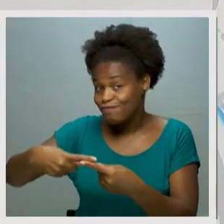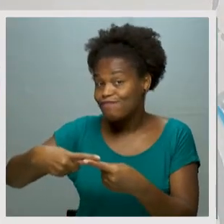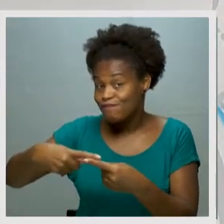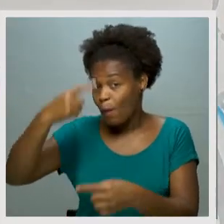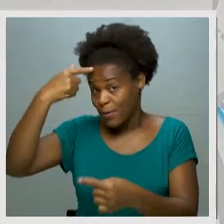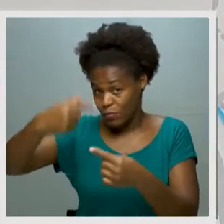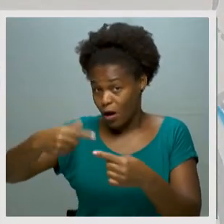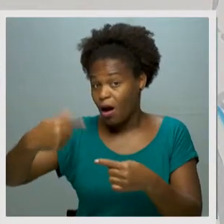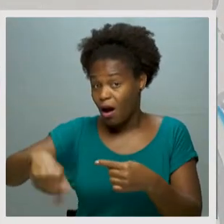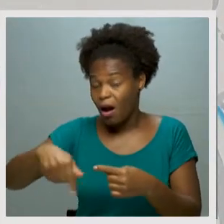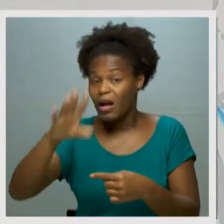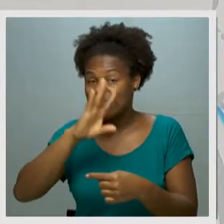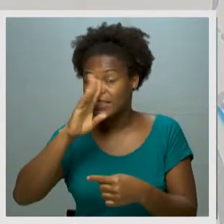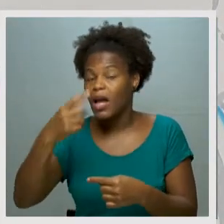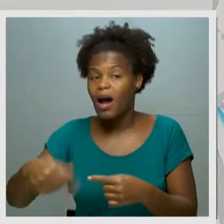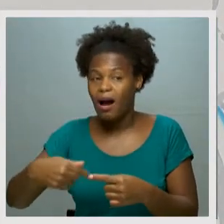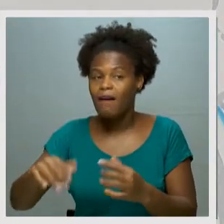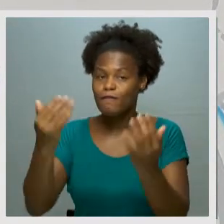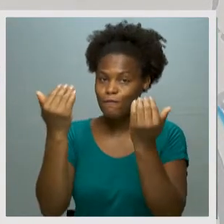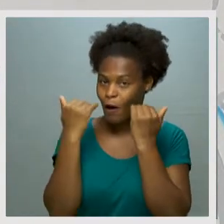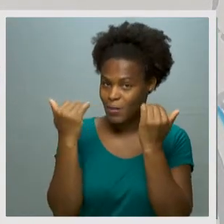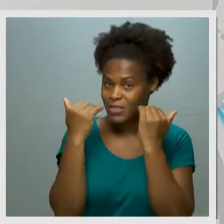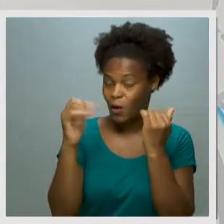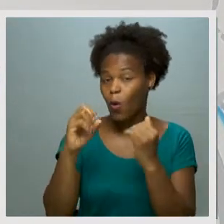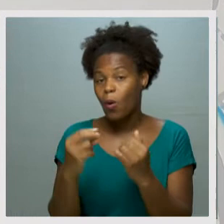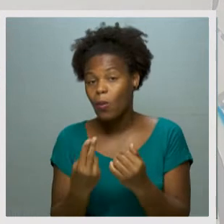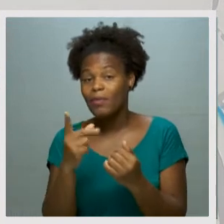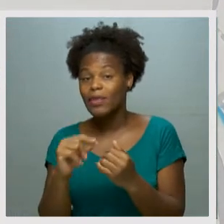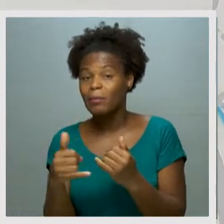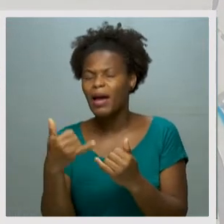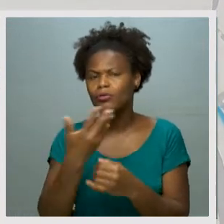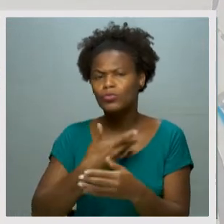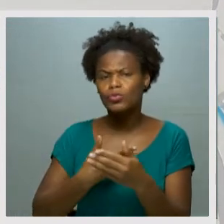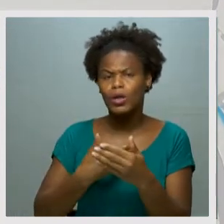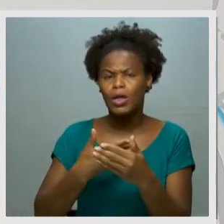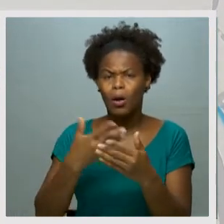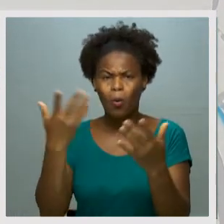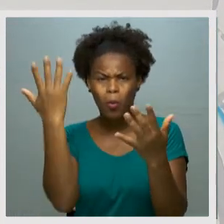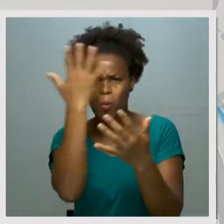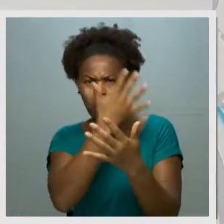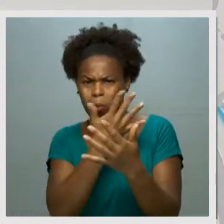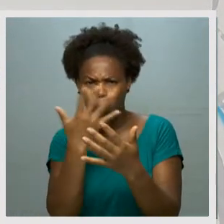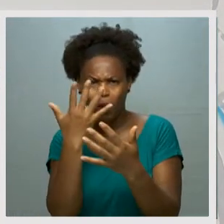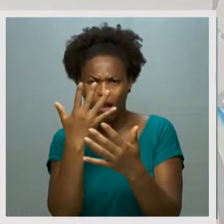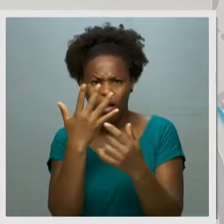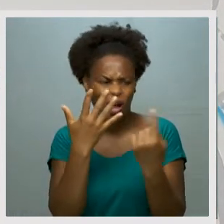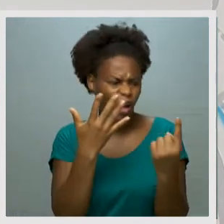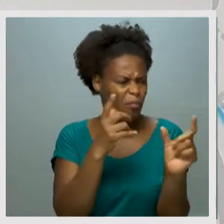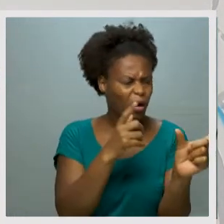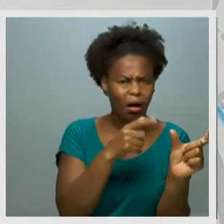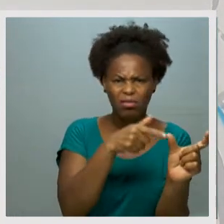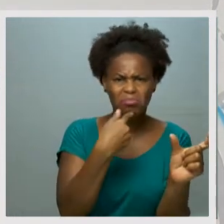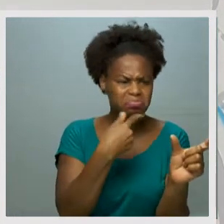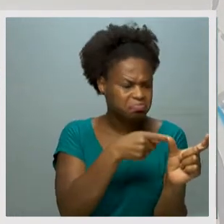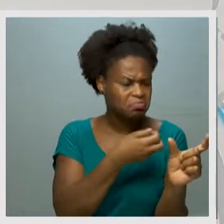claro, se houver informações e houver ambiguidade, certamente cada um vai